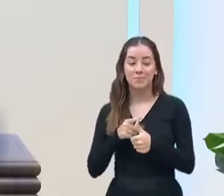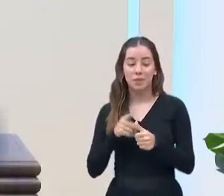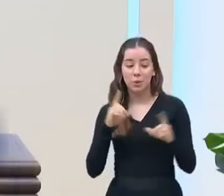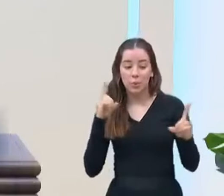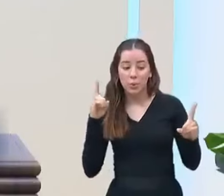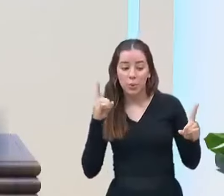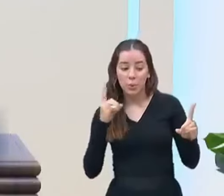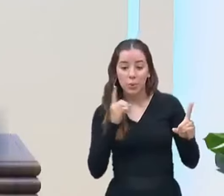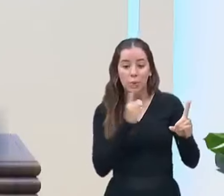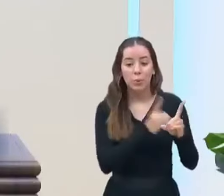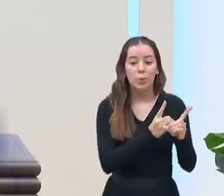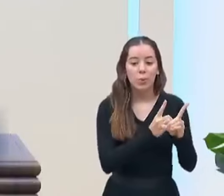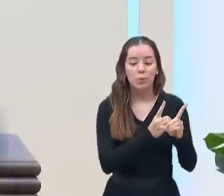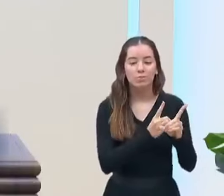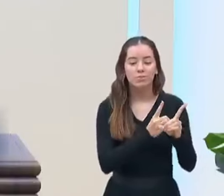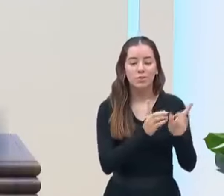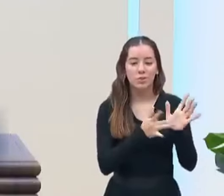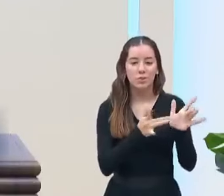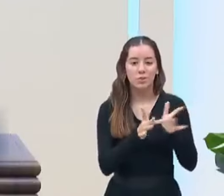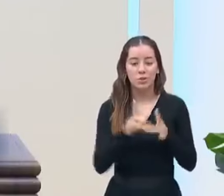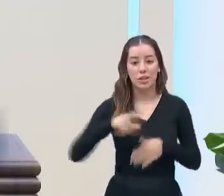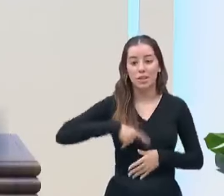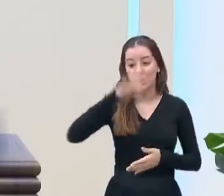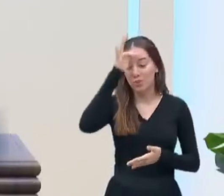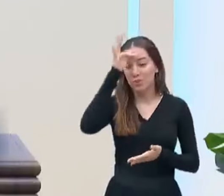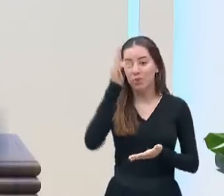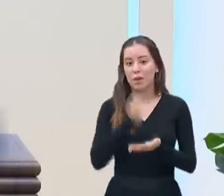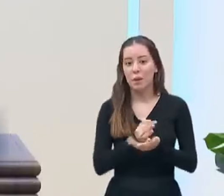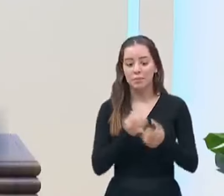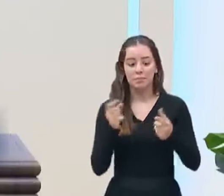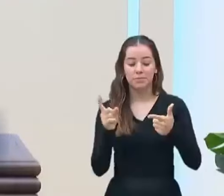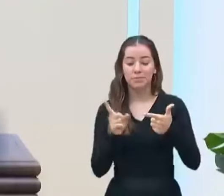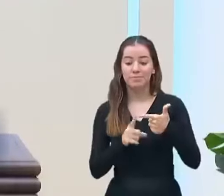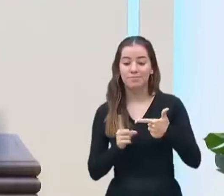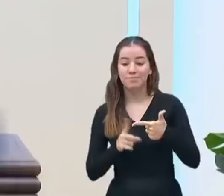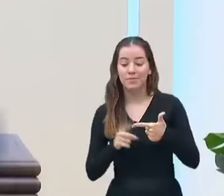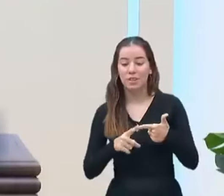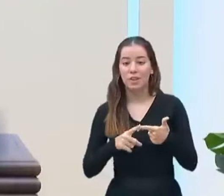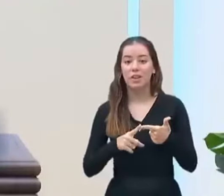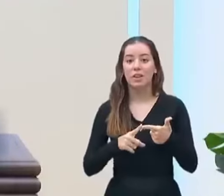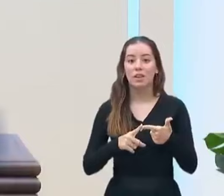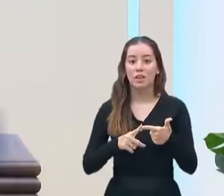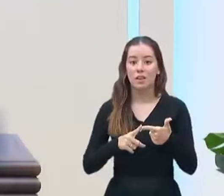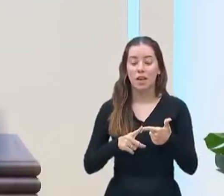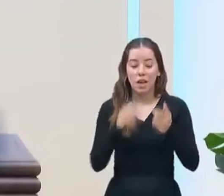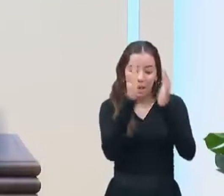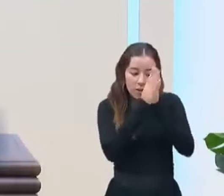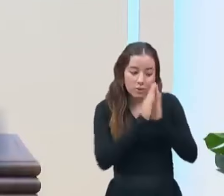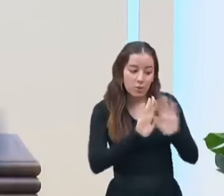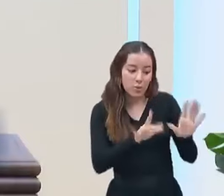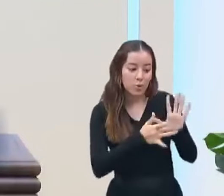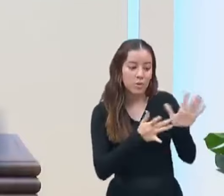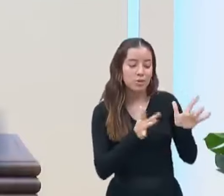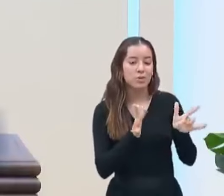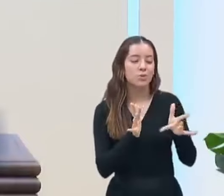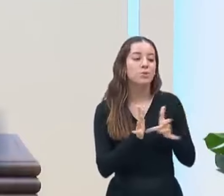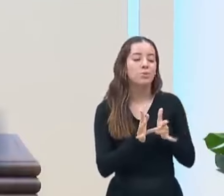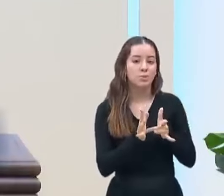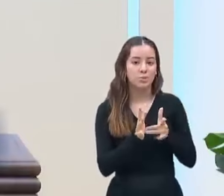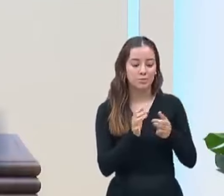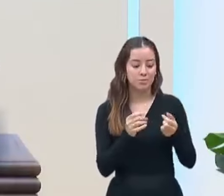Jesus, isso é fé. Segundo, ele adorou Jesus, isso é quebrantamento. Aleluia!